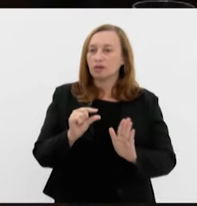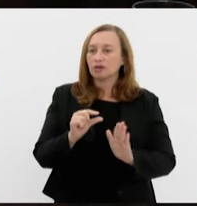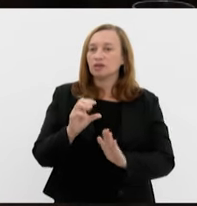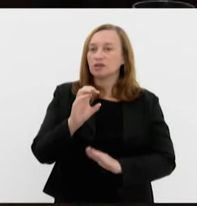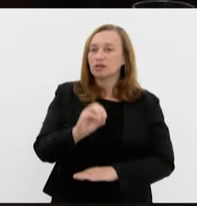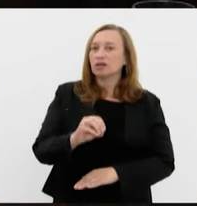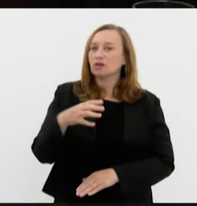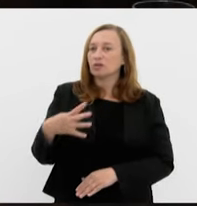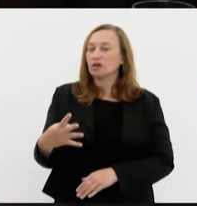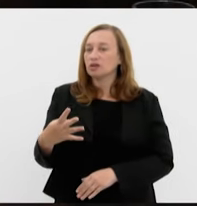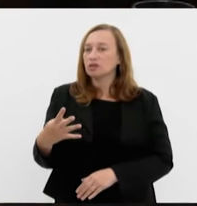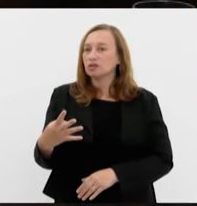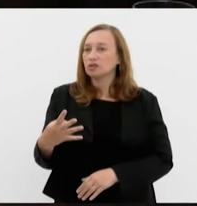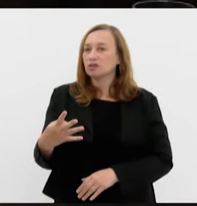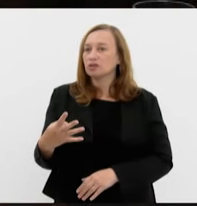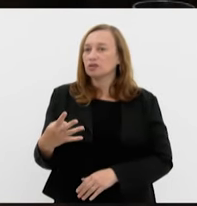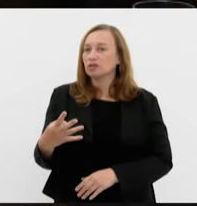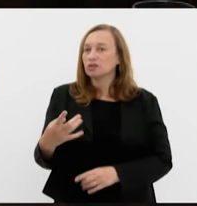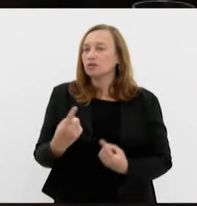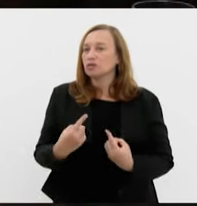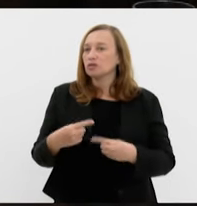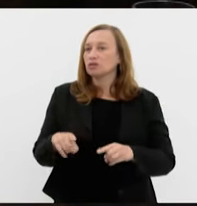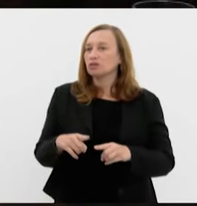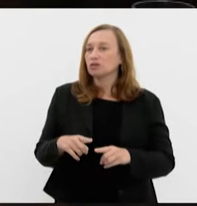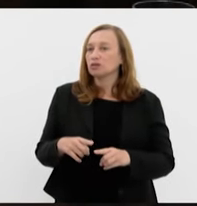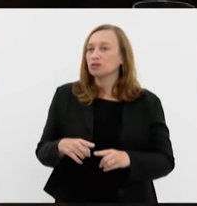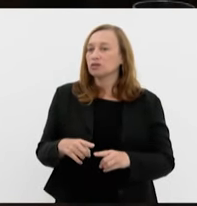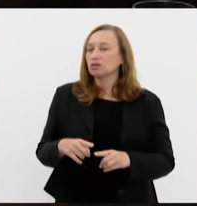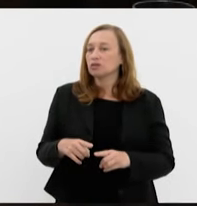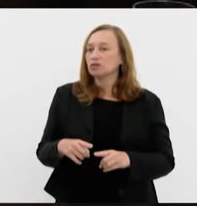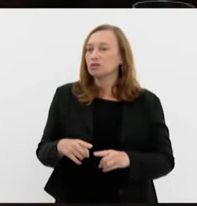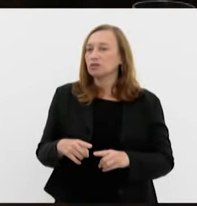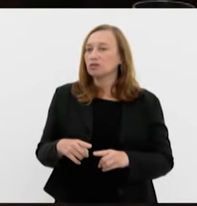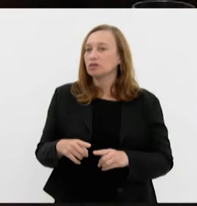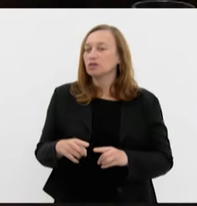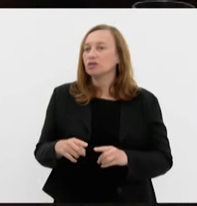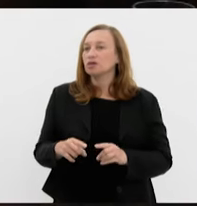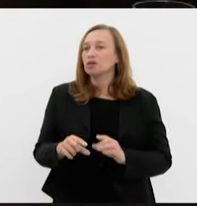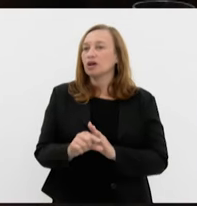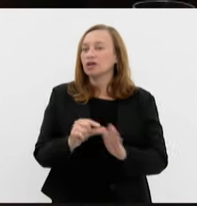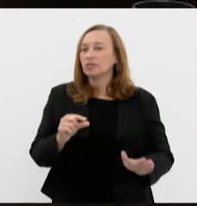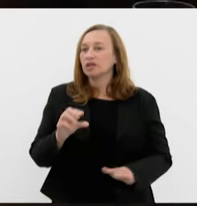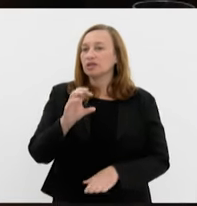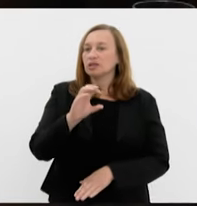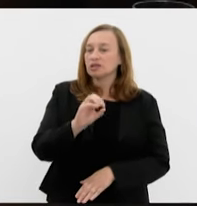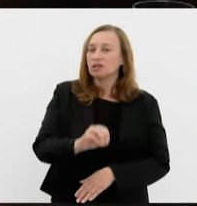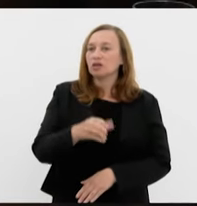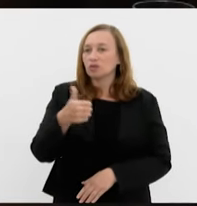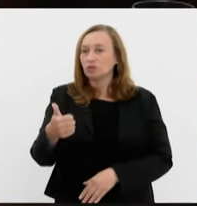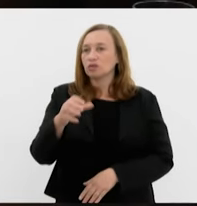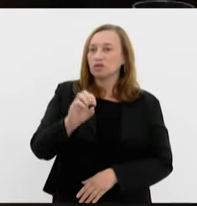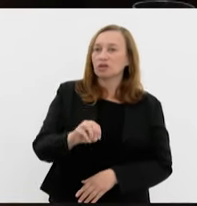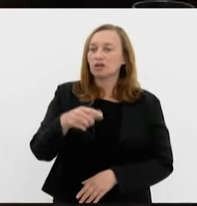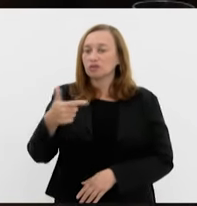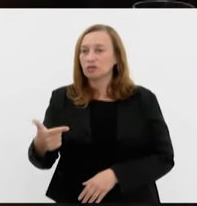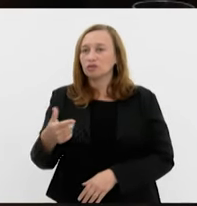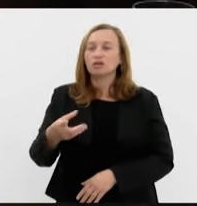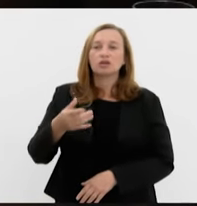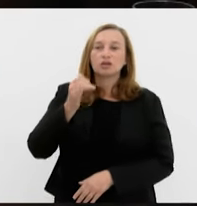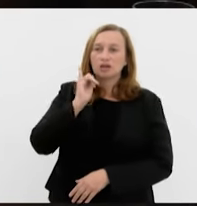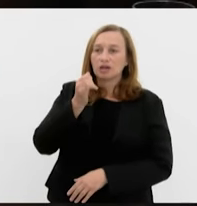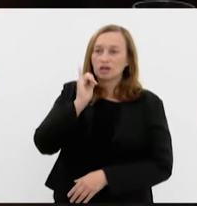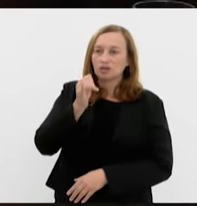04 e contra e contrário a emenda 01 e 02 relator Deputado Gustavo